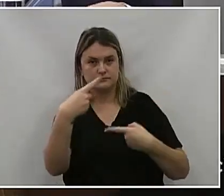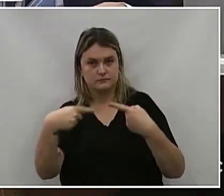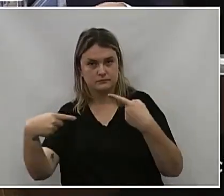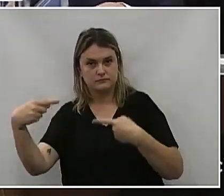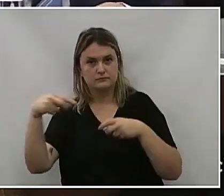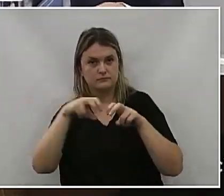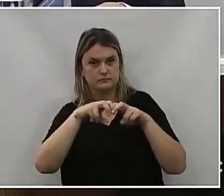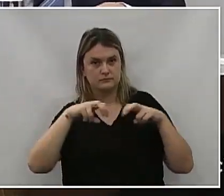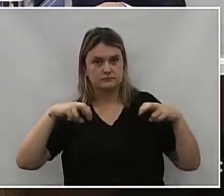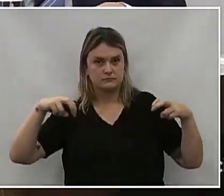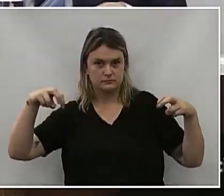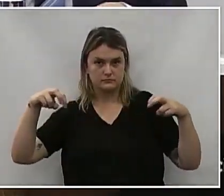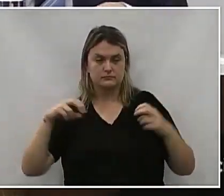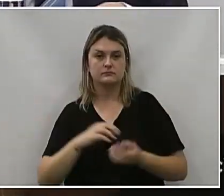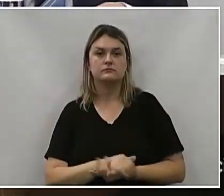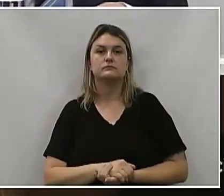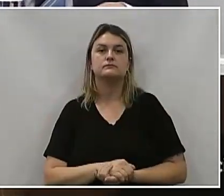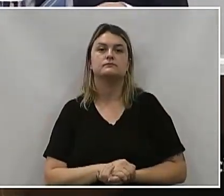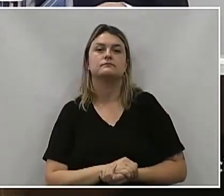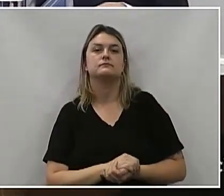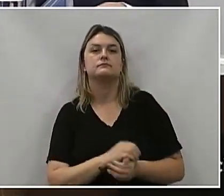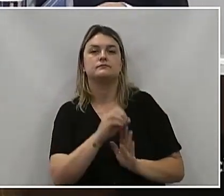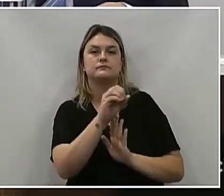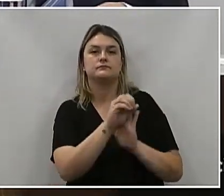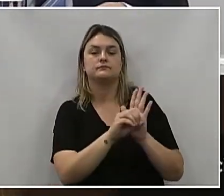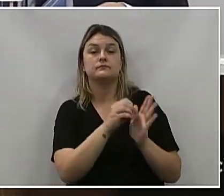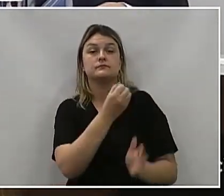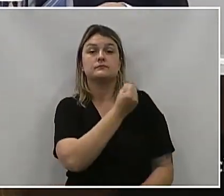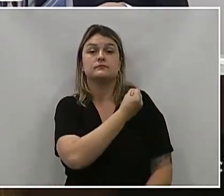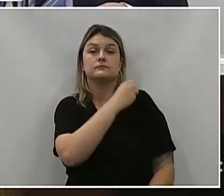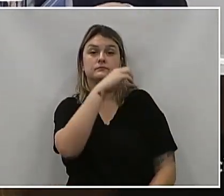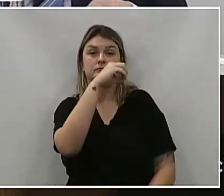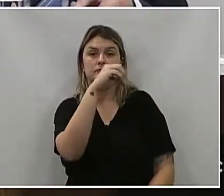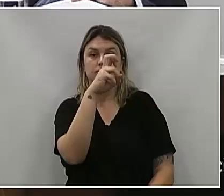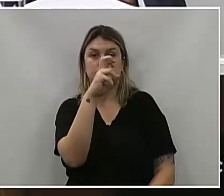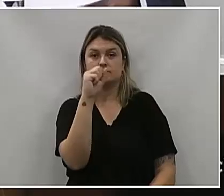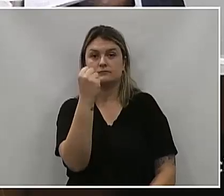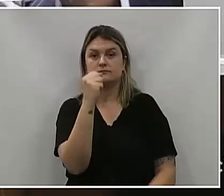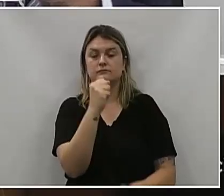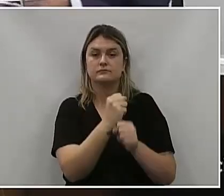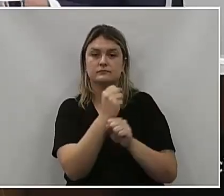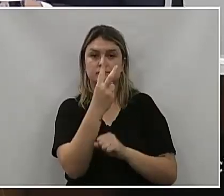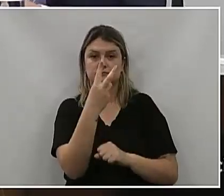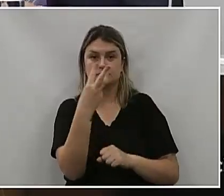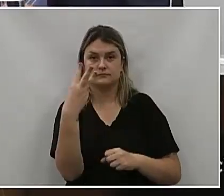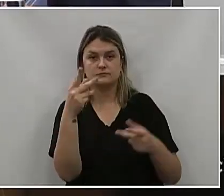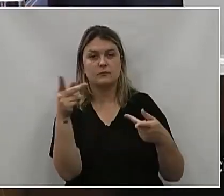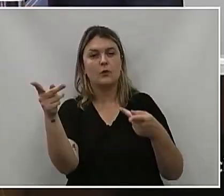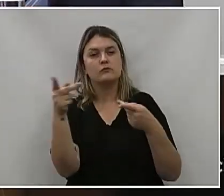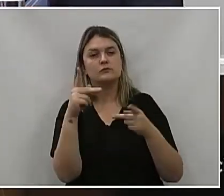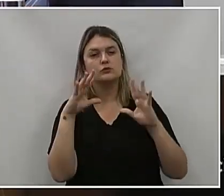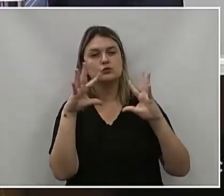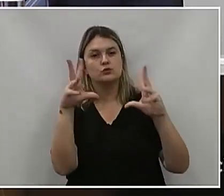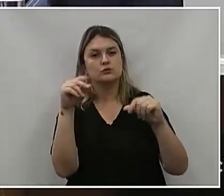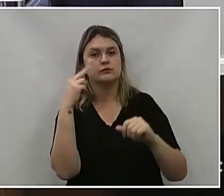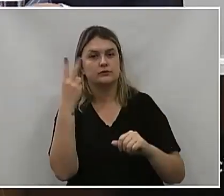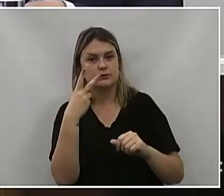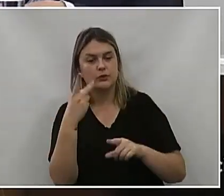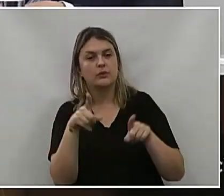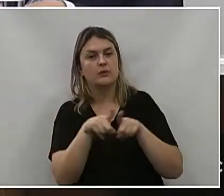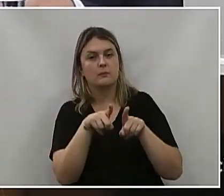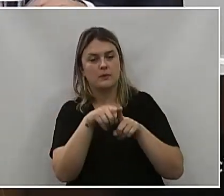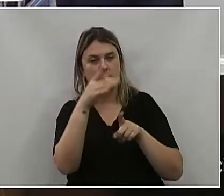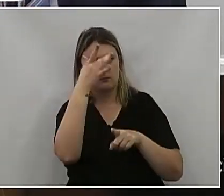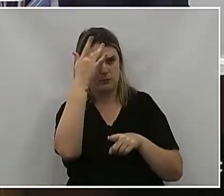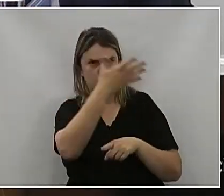apreciação no plenário. Ofício de número 958 de 2023, convida a todos os vereadores e a população